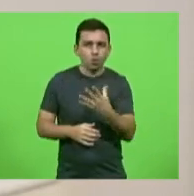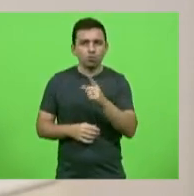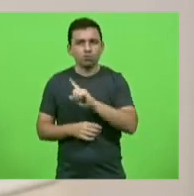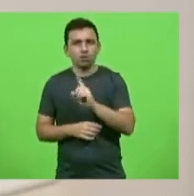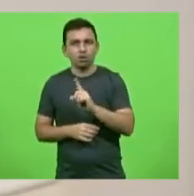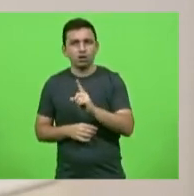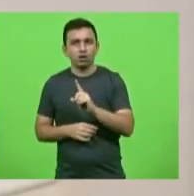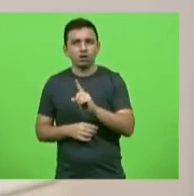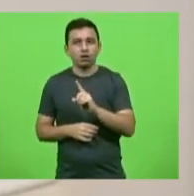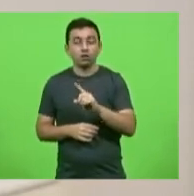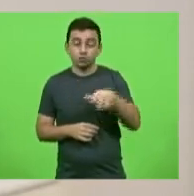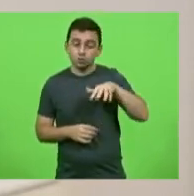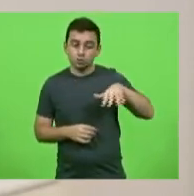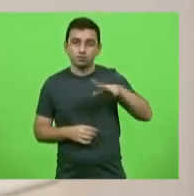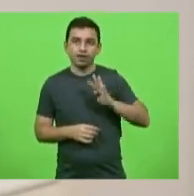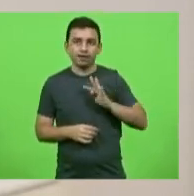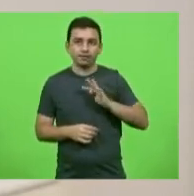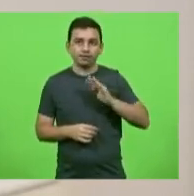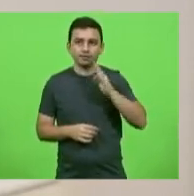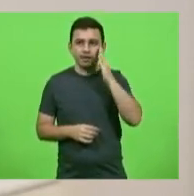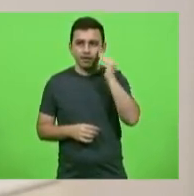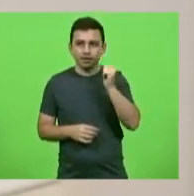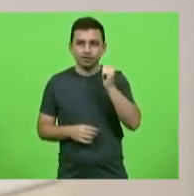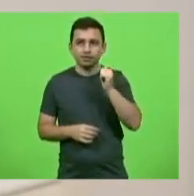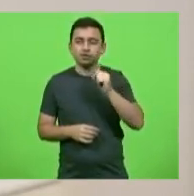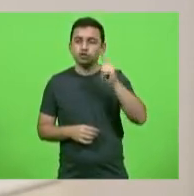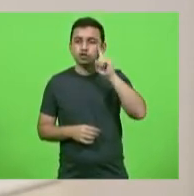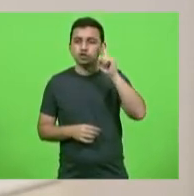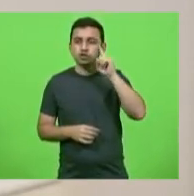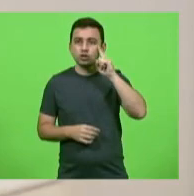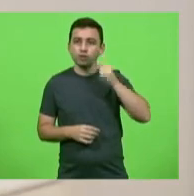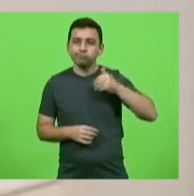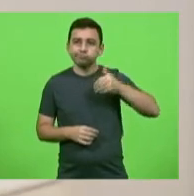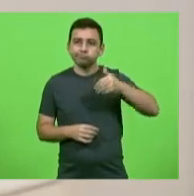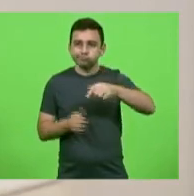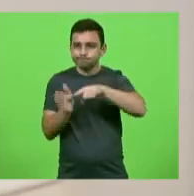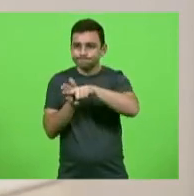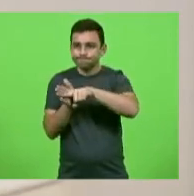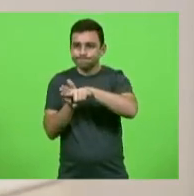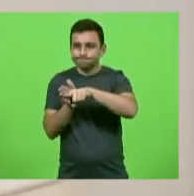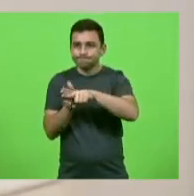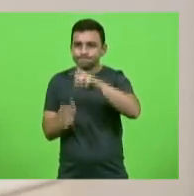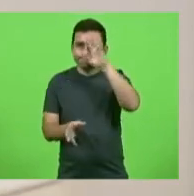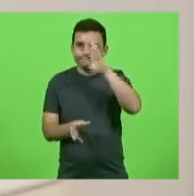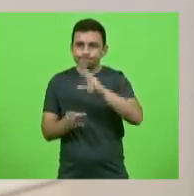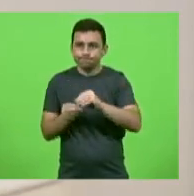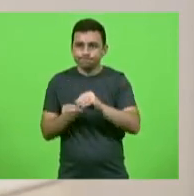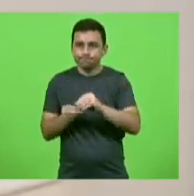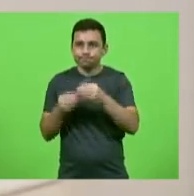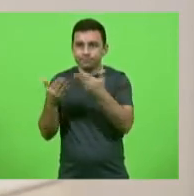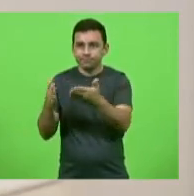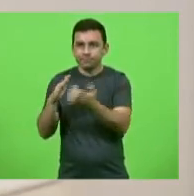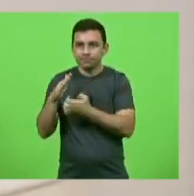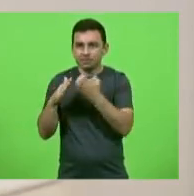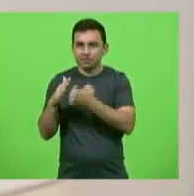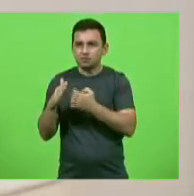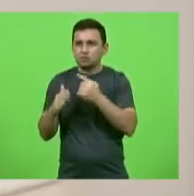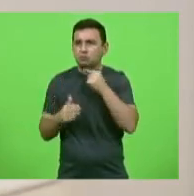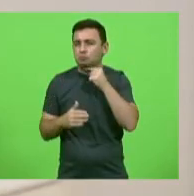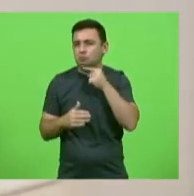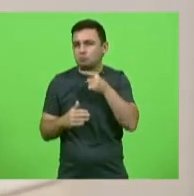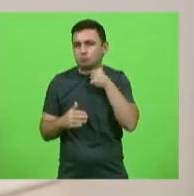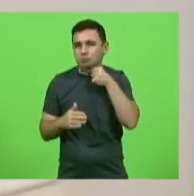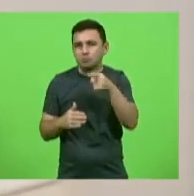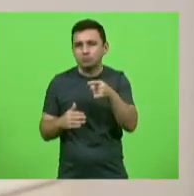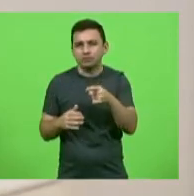da inteligência, dias depois, né, fez o levantamento e chegou à conclusão de que era uma empresa que não tinha condições de fornecer para